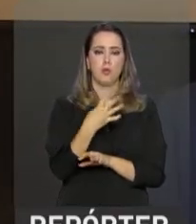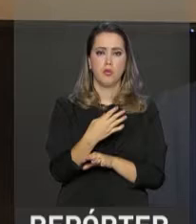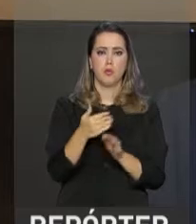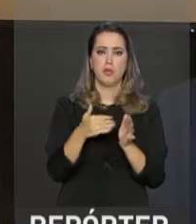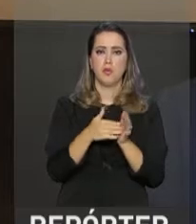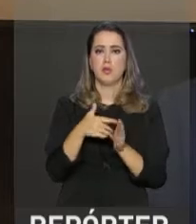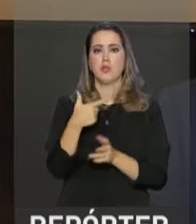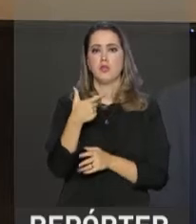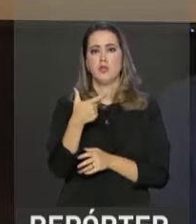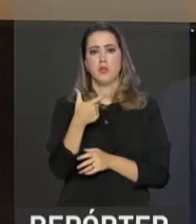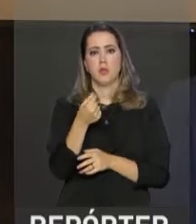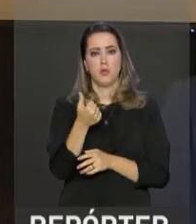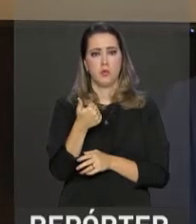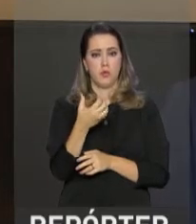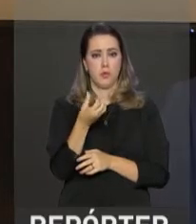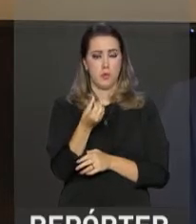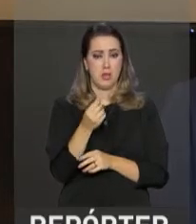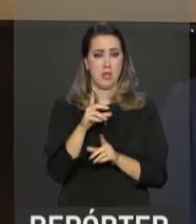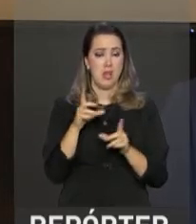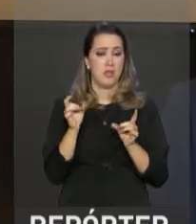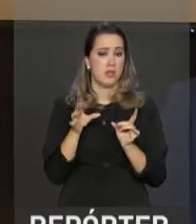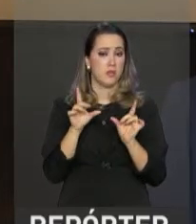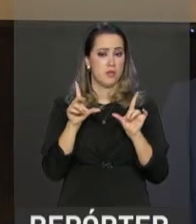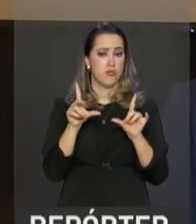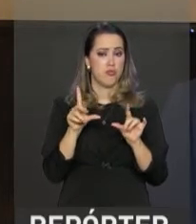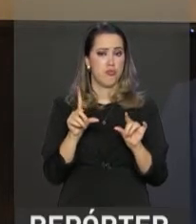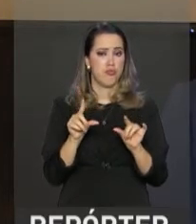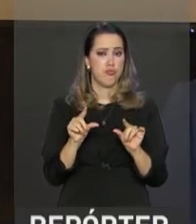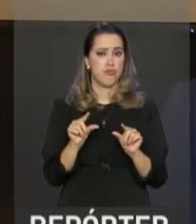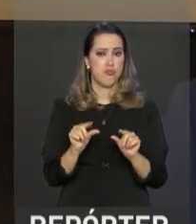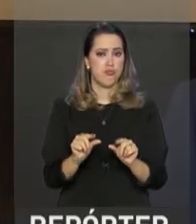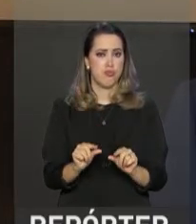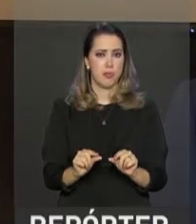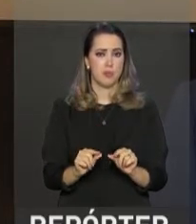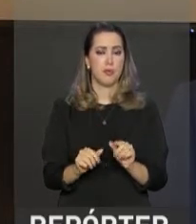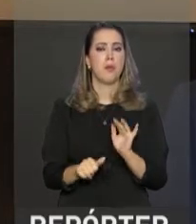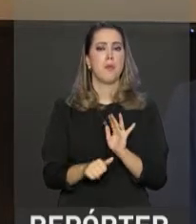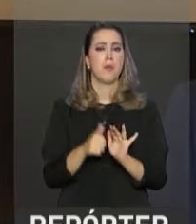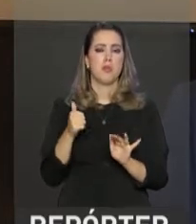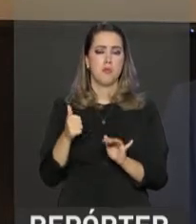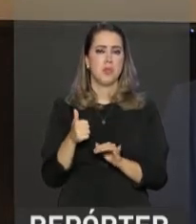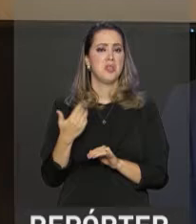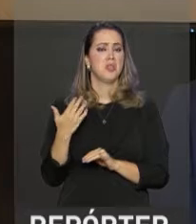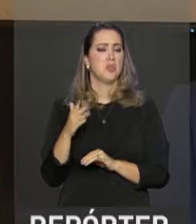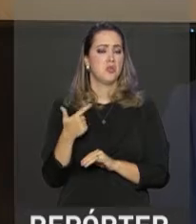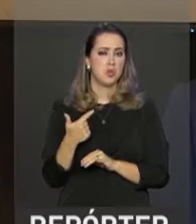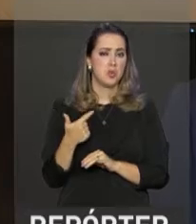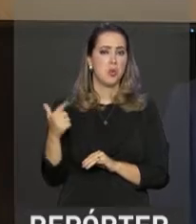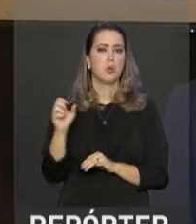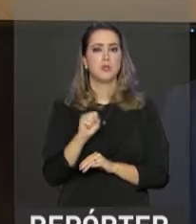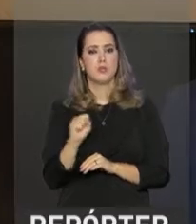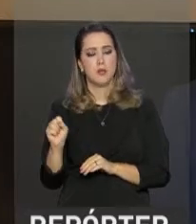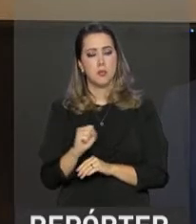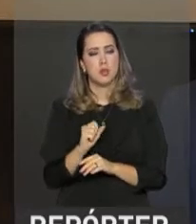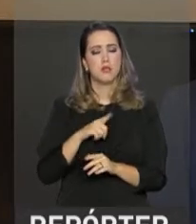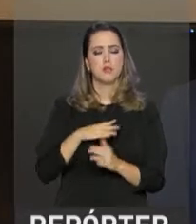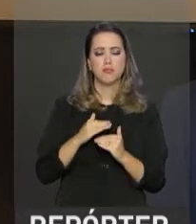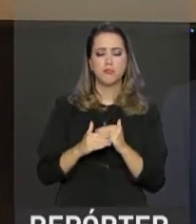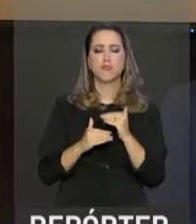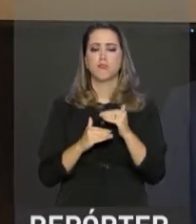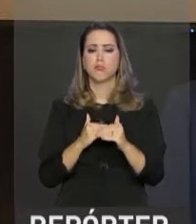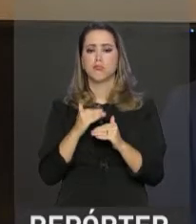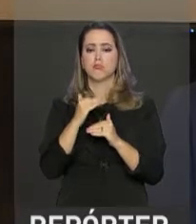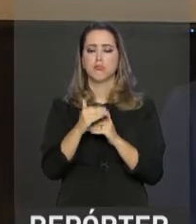e 2016 as vendas só fizeram cair e já na virada do primeiro para o segundo semestre do ano passado começou a ver uma reação positiva